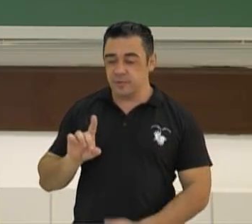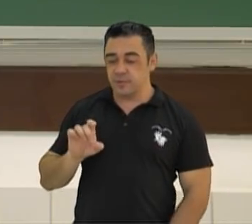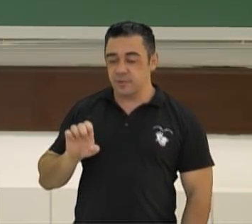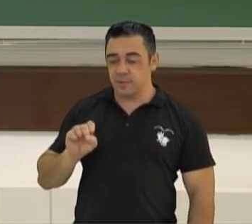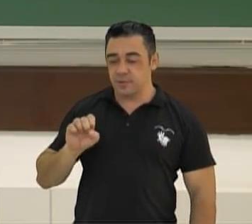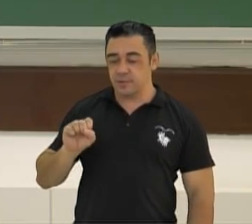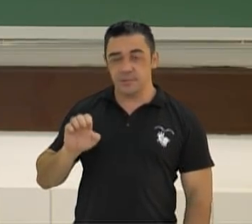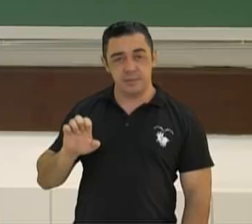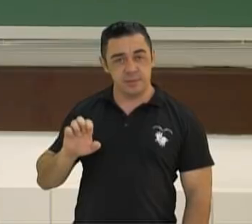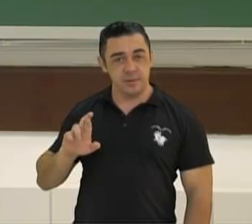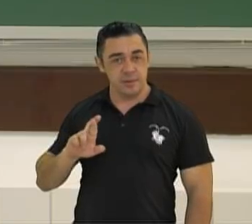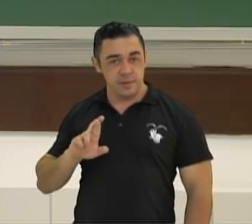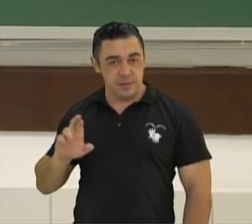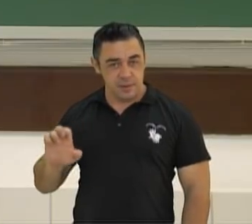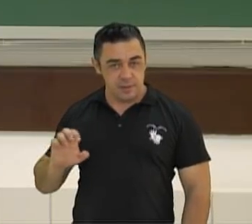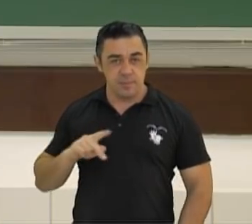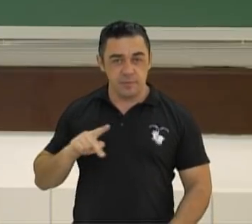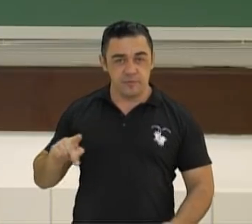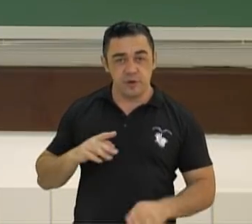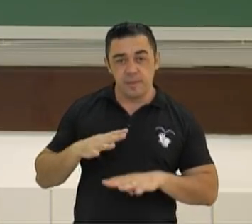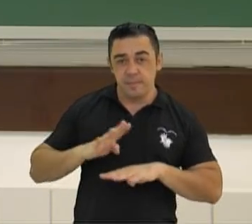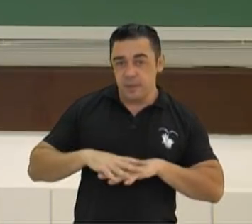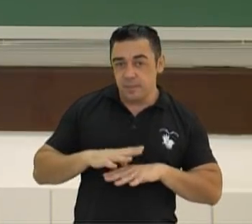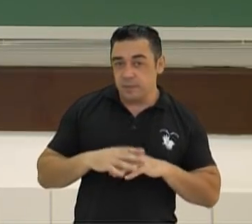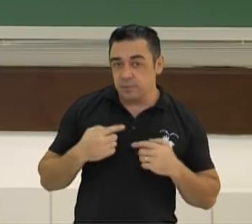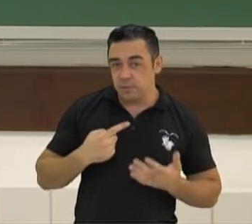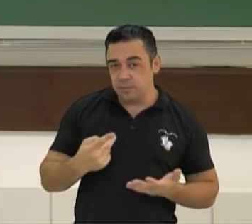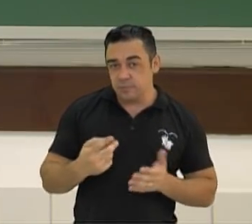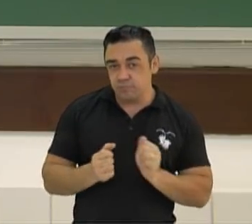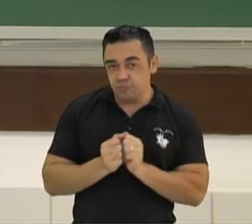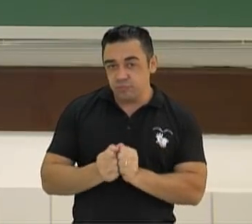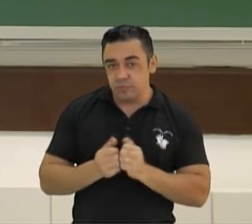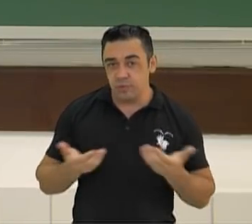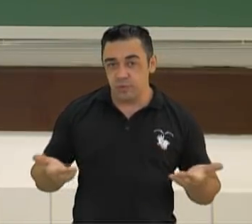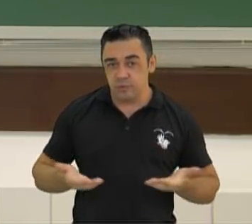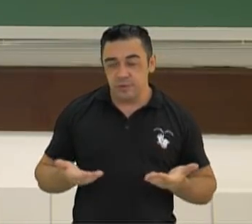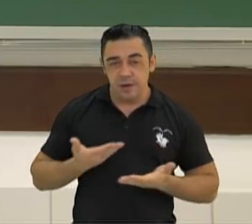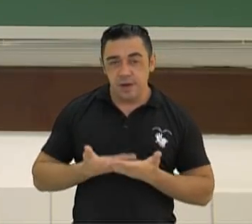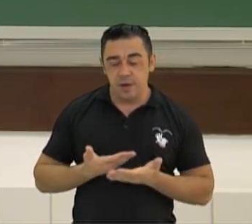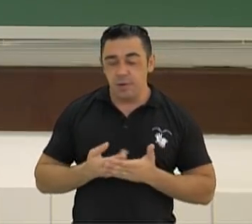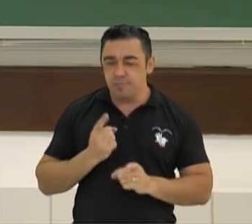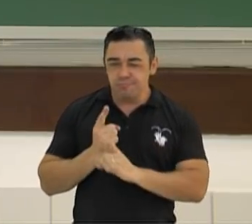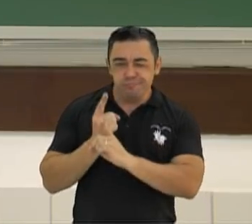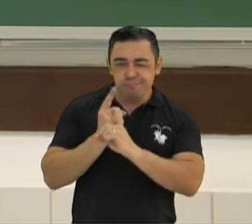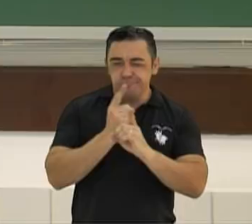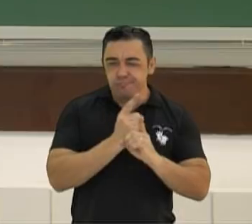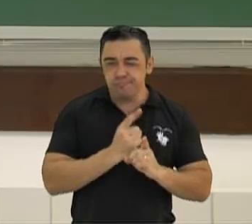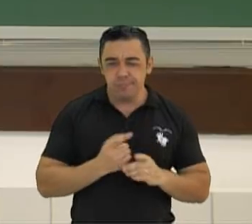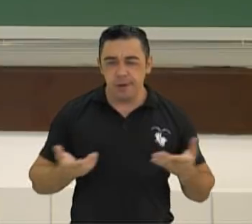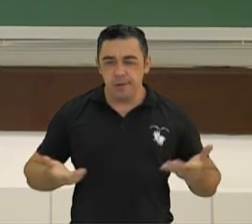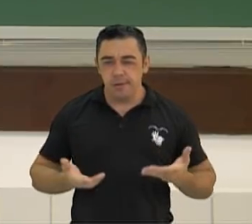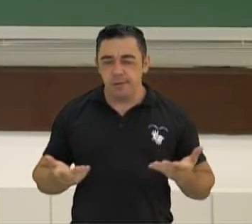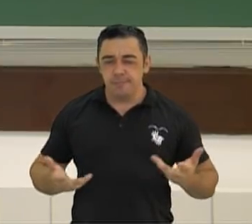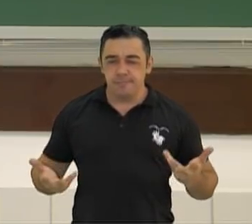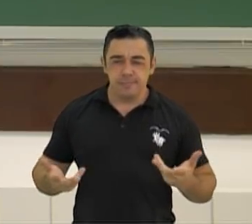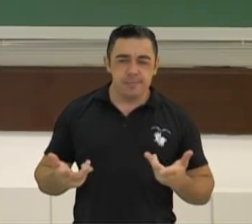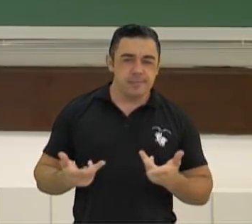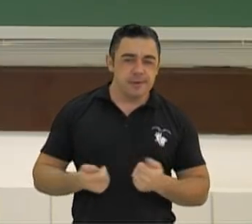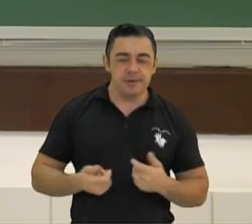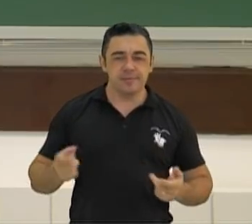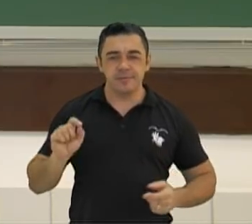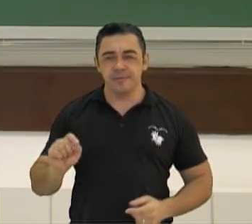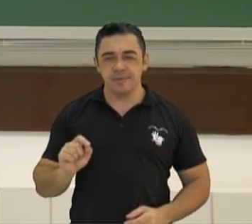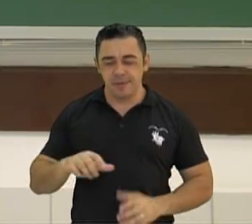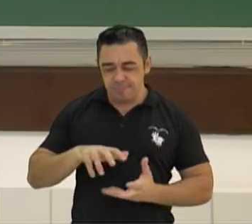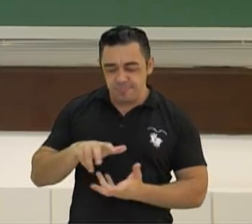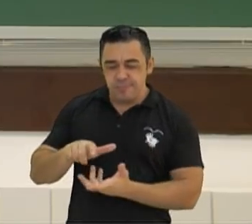Desirê, professora de matemática, estamos juntos hoje para mais umas descobertas nesse mundo fantástico que é a matemática,